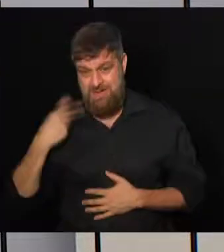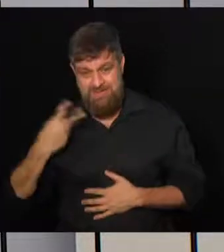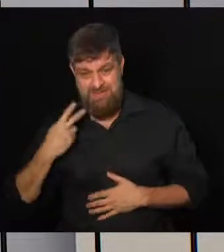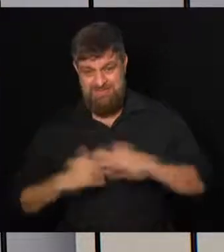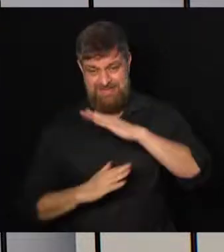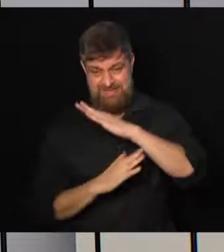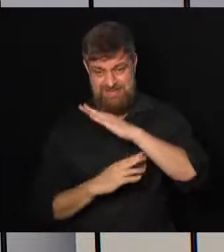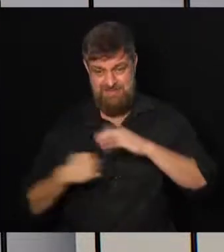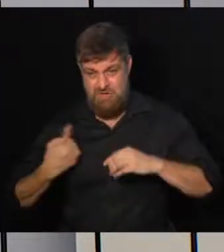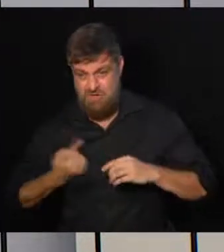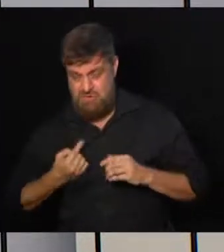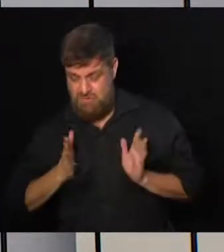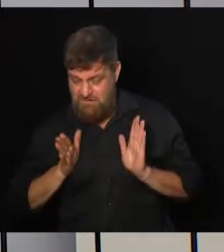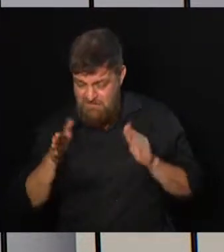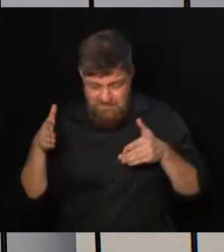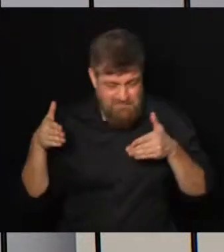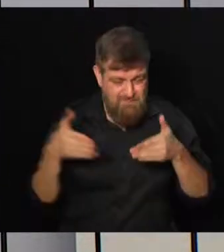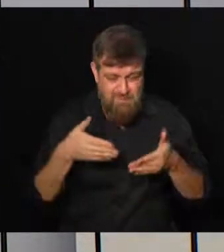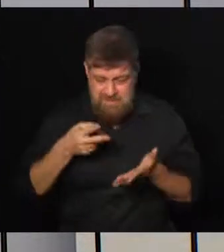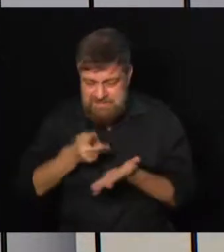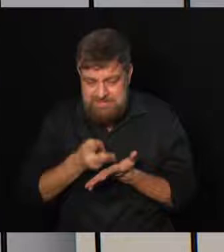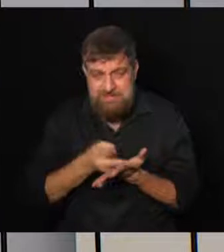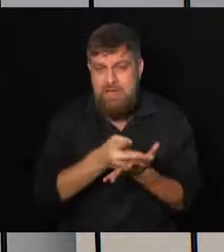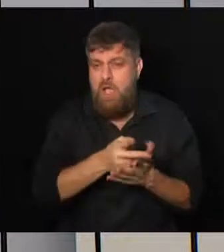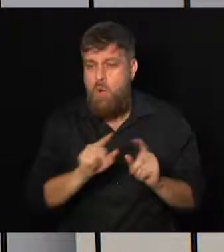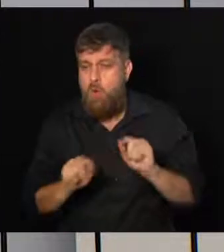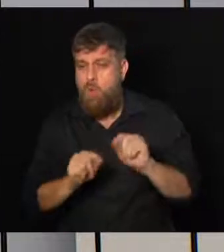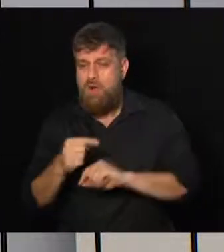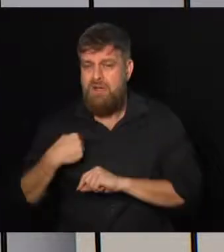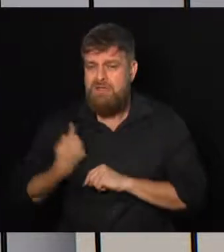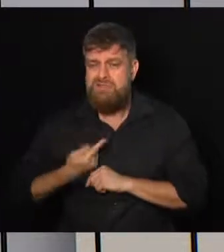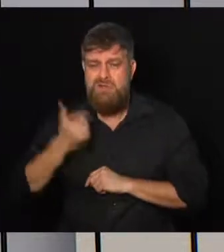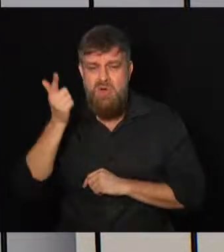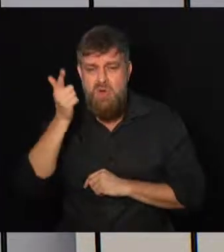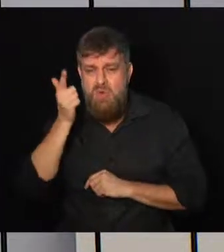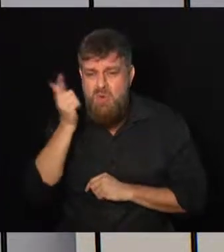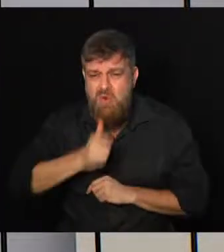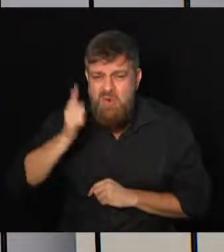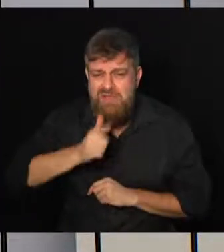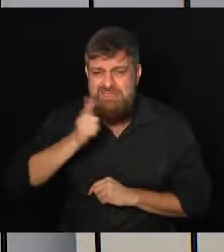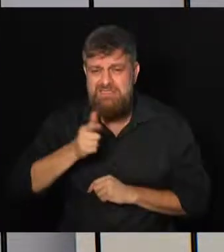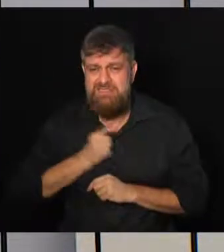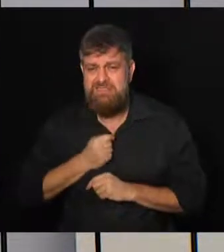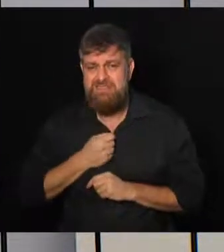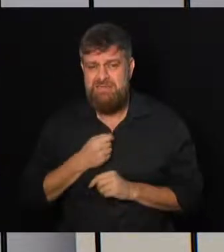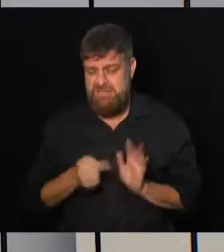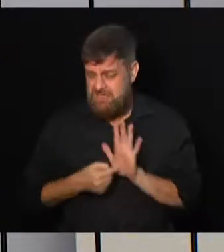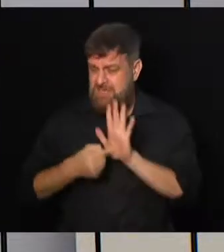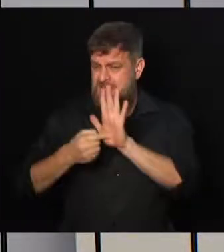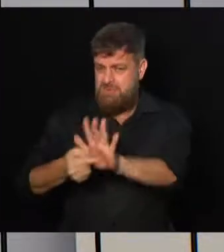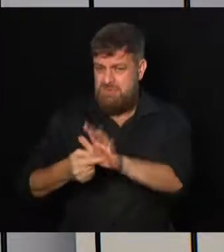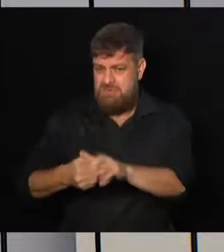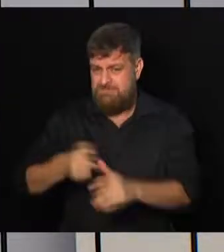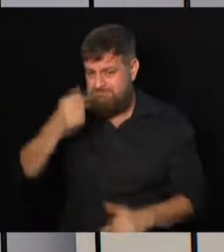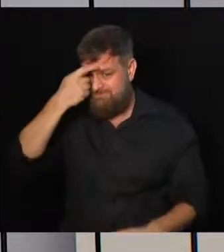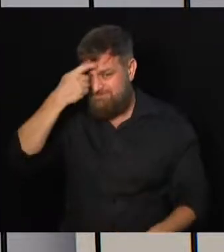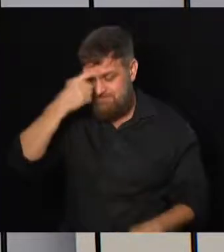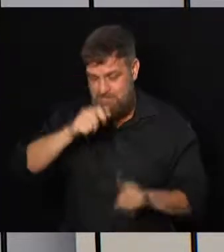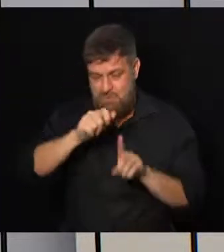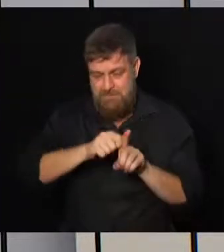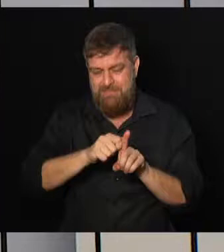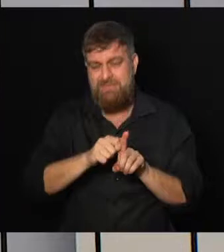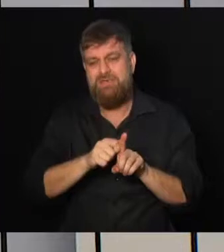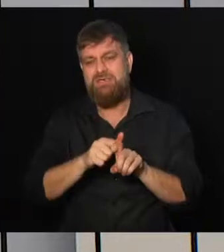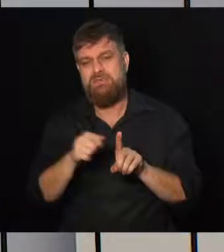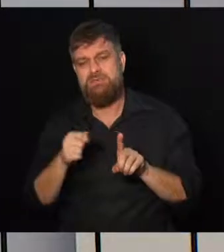tendência é que nós sempre focamos aí para que podemos levantar essa bandeira. O Campos comentou sobre os meses que temos